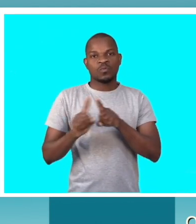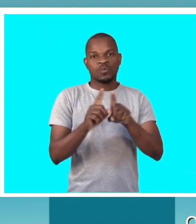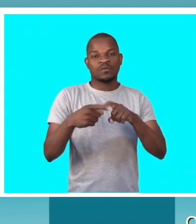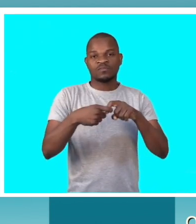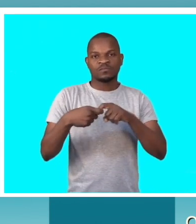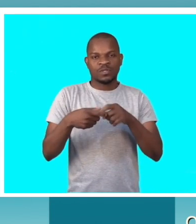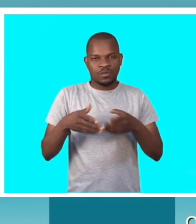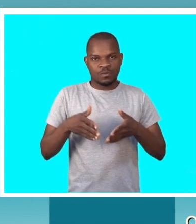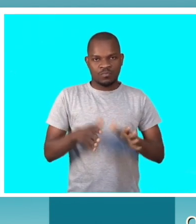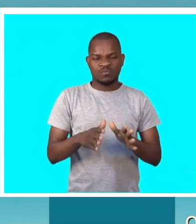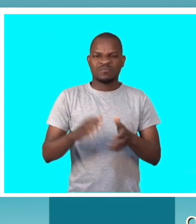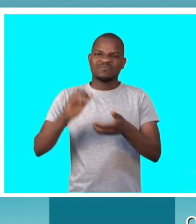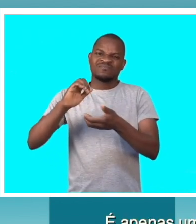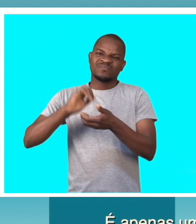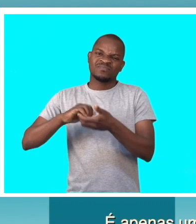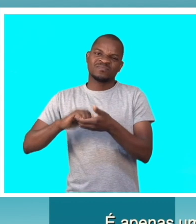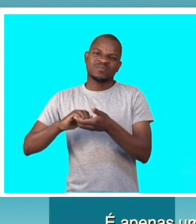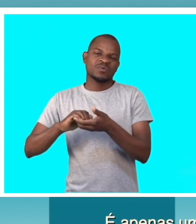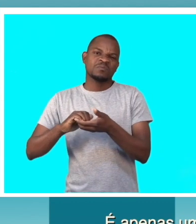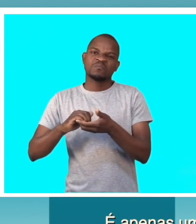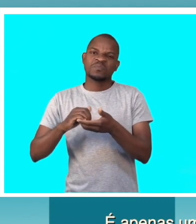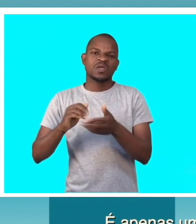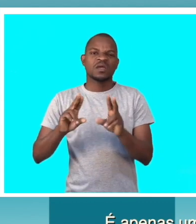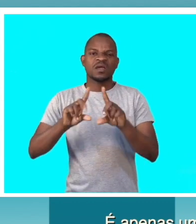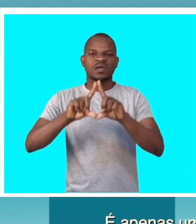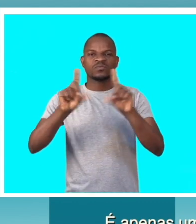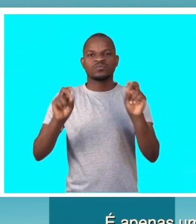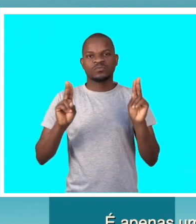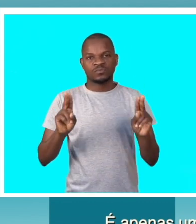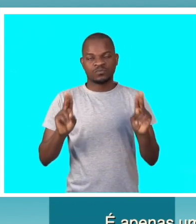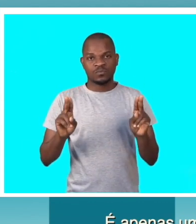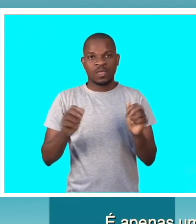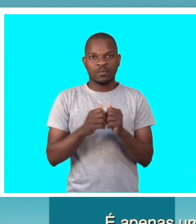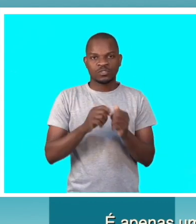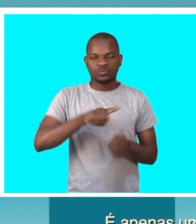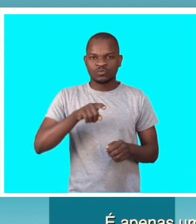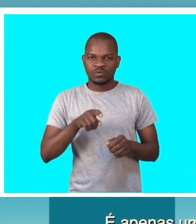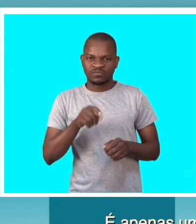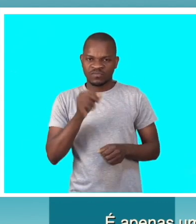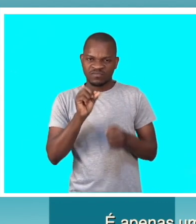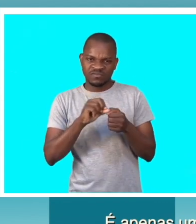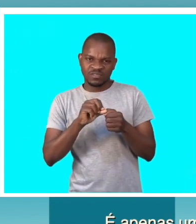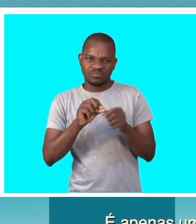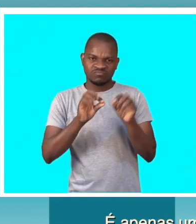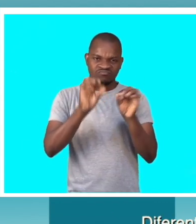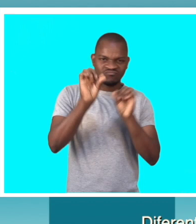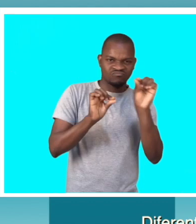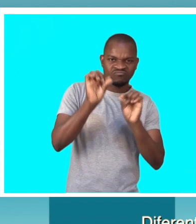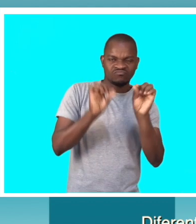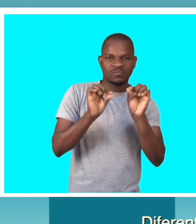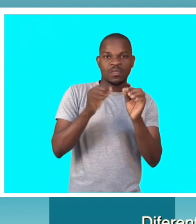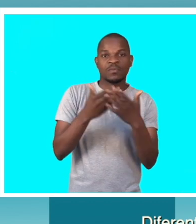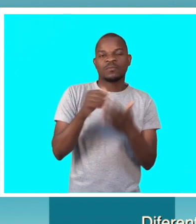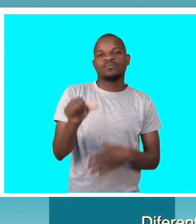a qualquer outro parto. É apenas um conjunto de técnicas, procedimentos que visam melhorar a saúde da mulher.